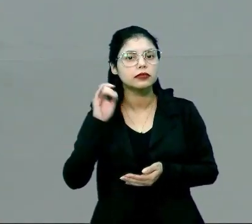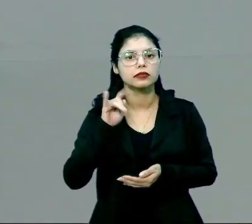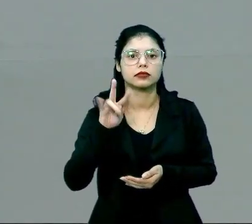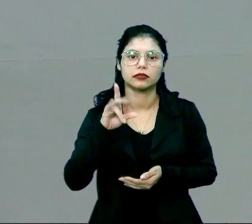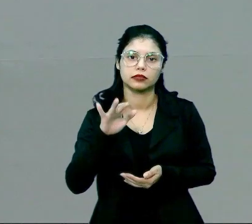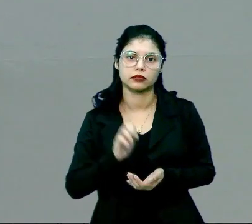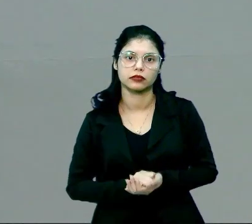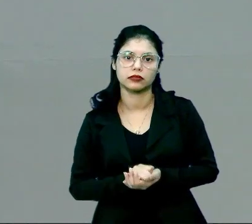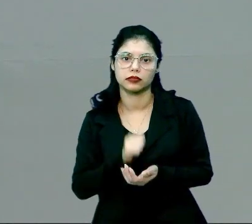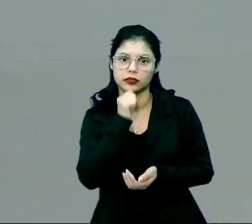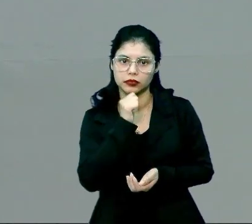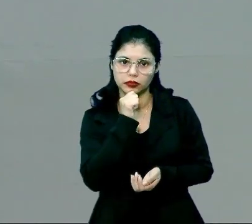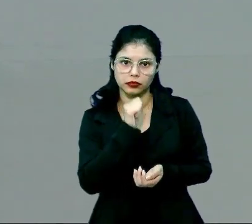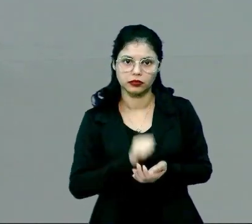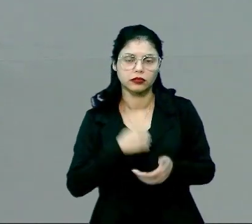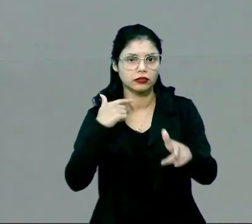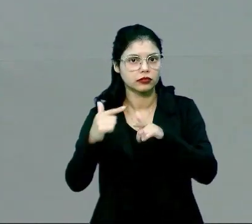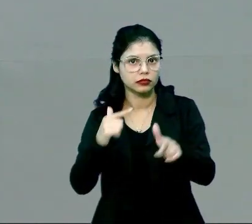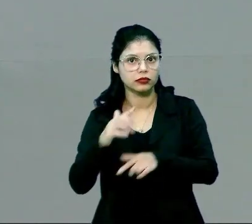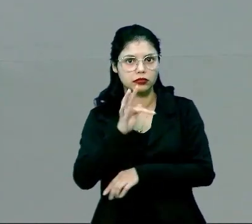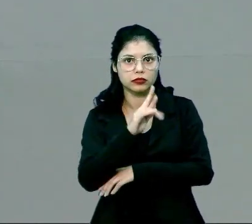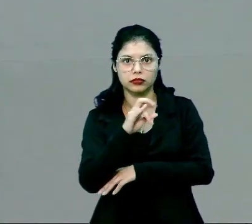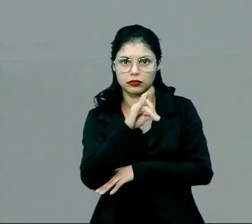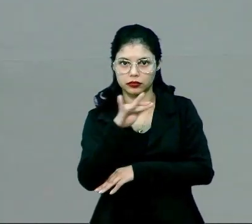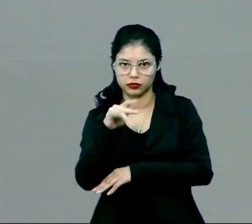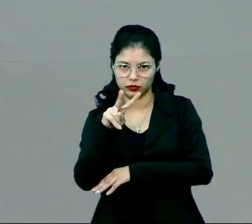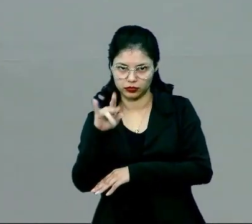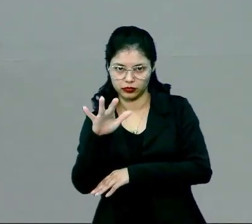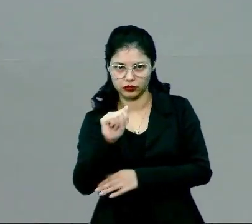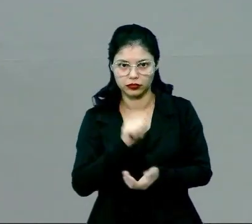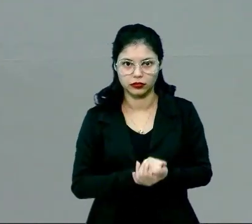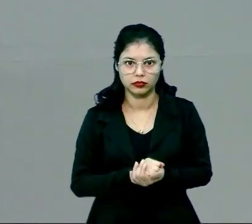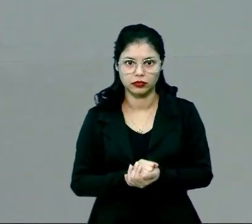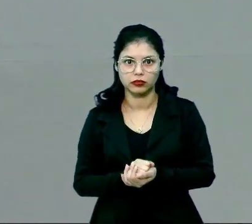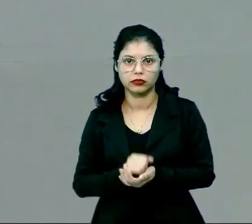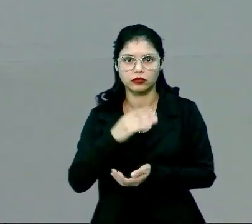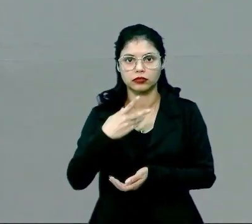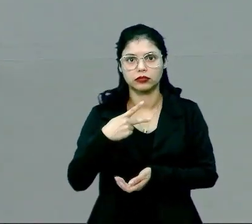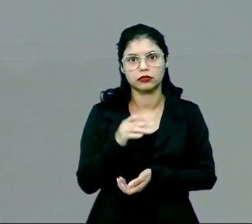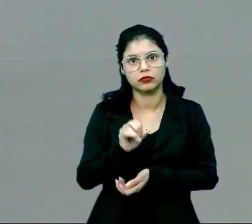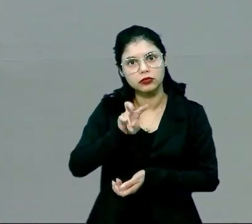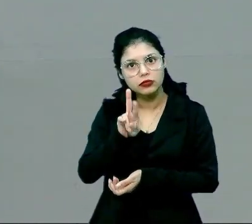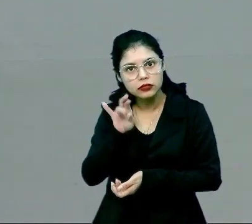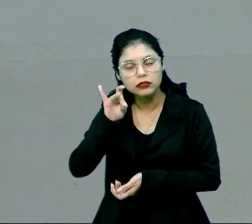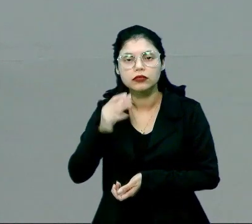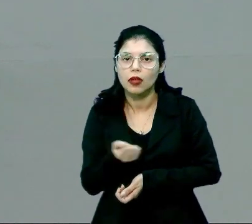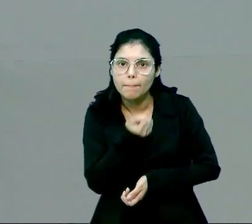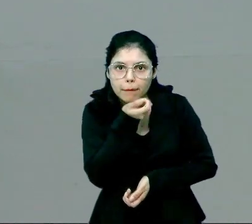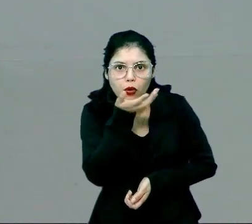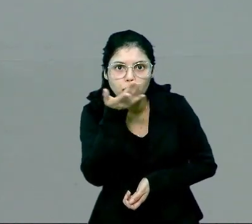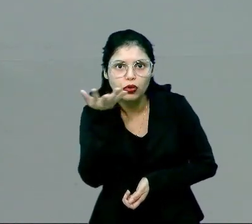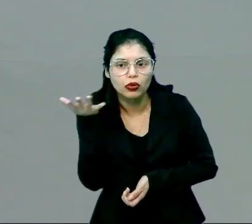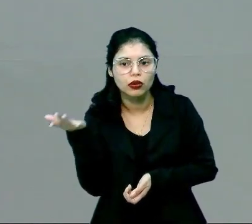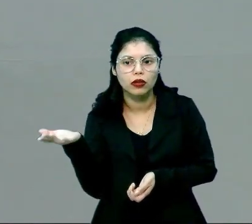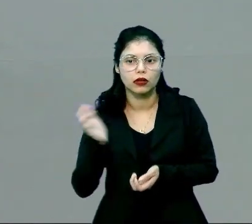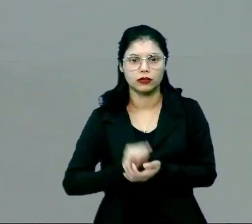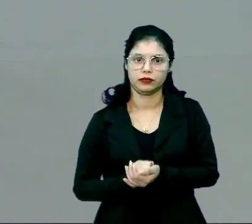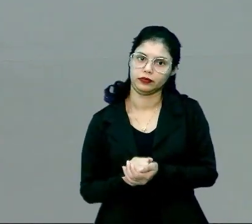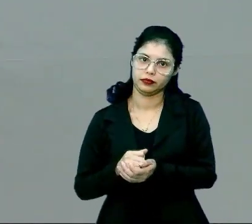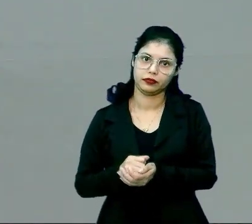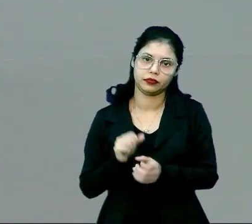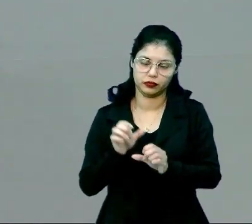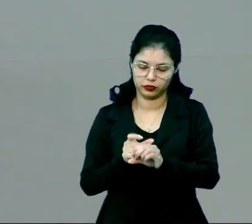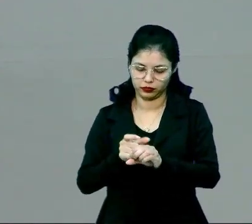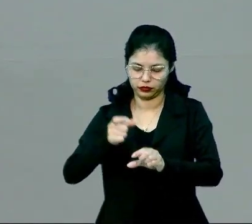acidente, Ele trabalhava numa ferrovia e ele foi mexer com pólvora, E ele usava um bastão